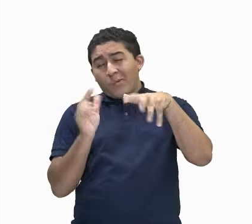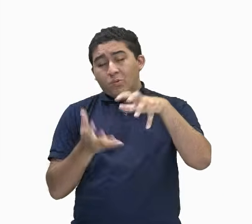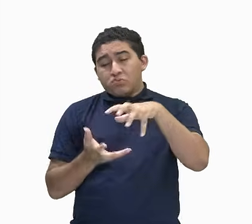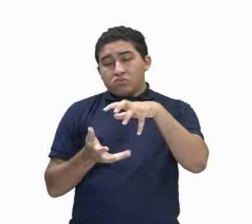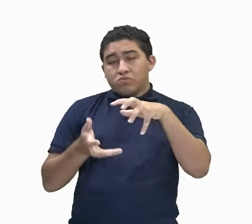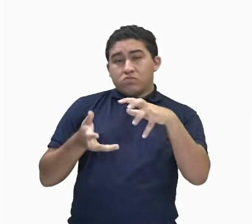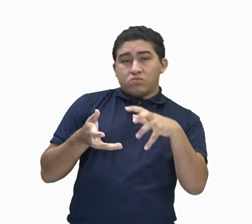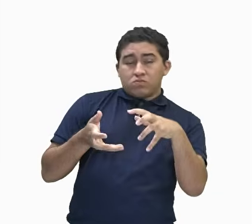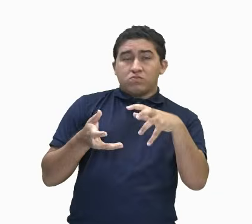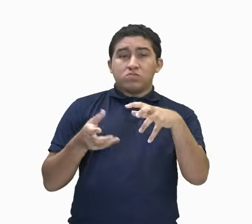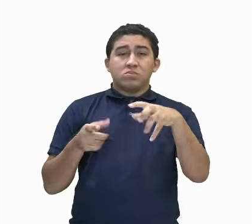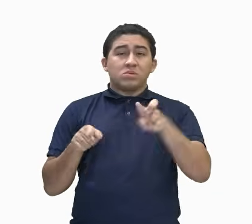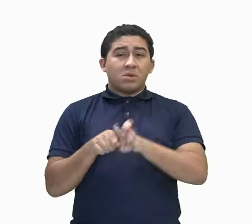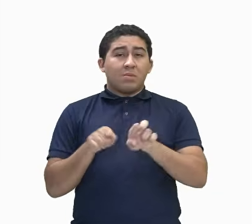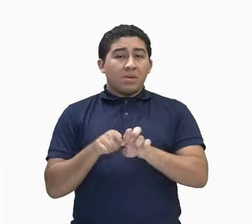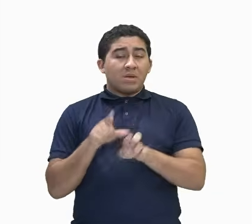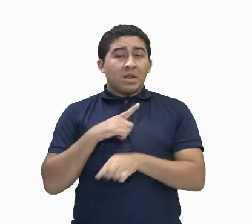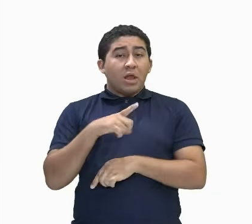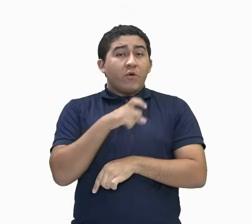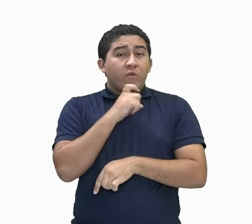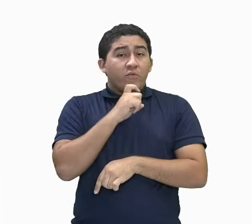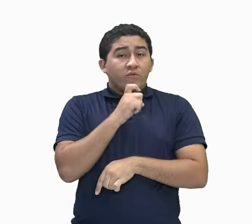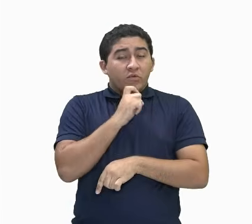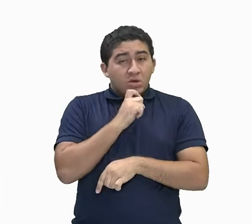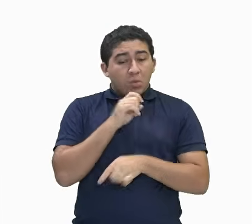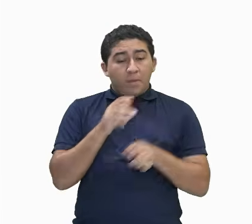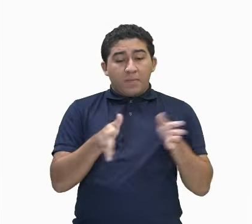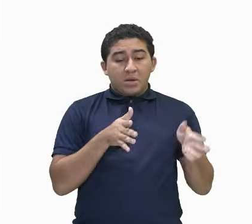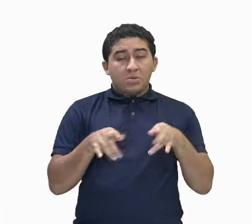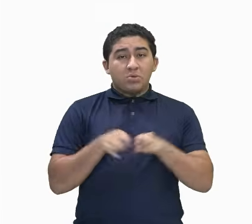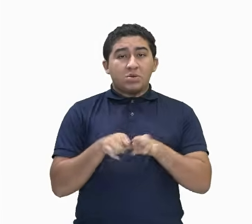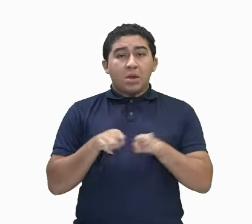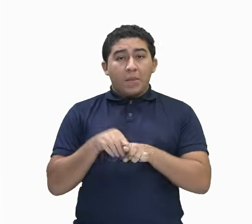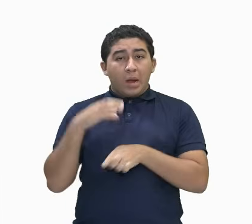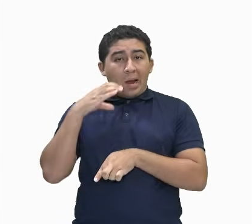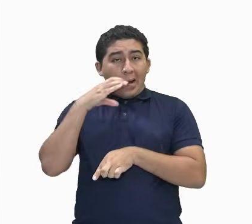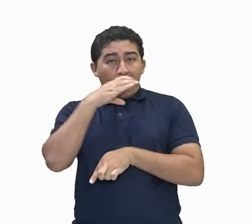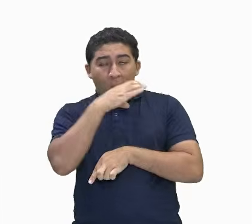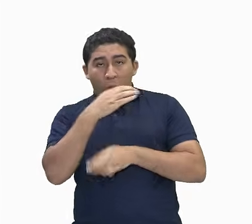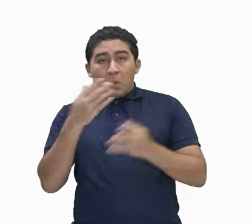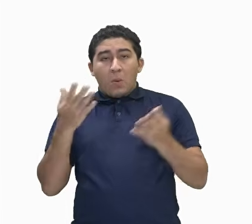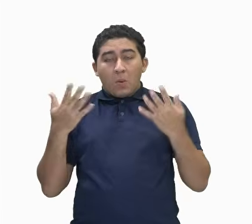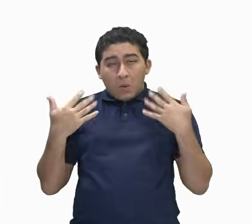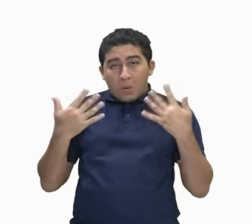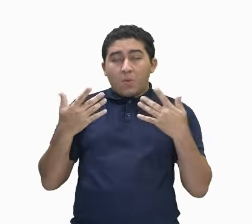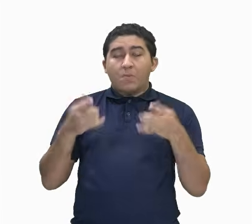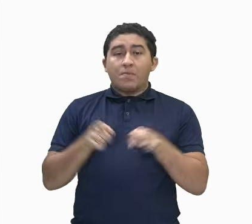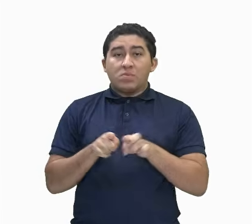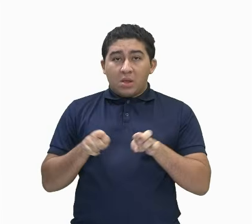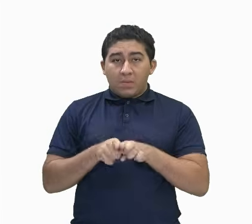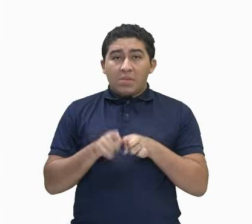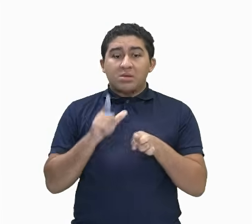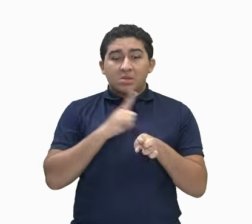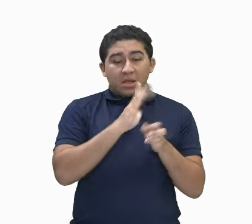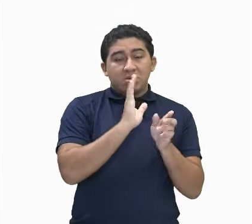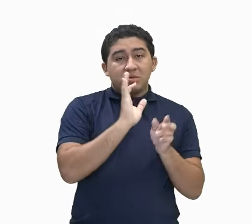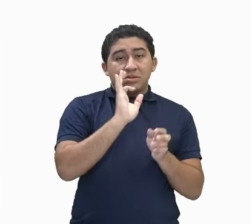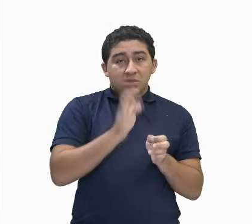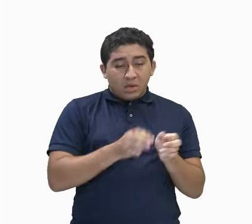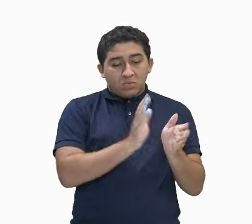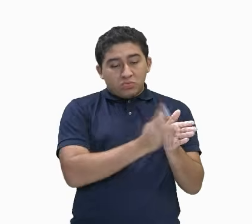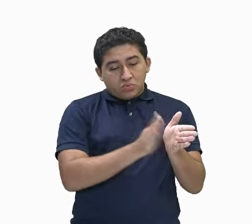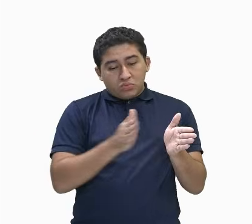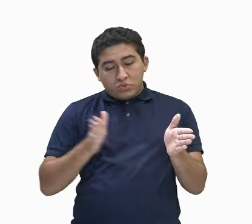inclinados, o que gera invernos frios, verões quentes e estações bem